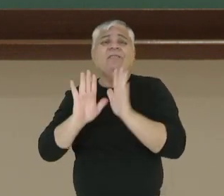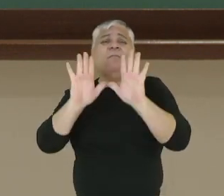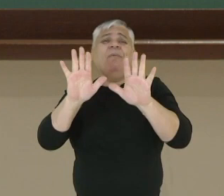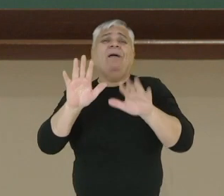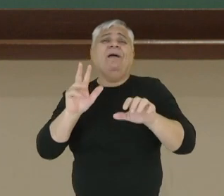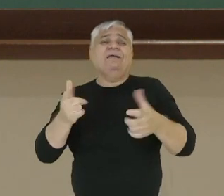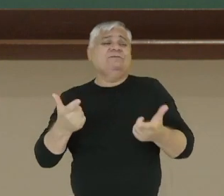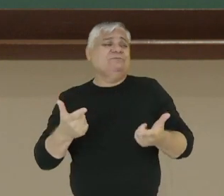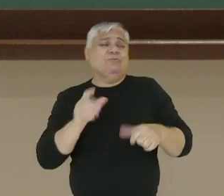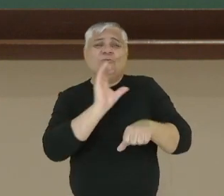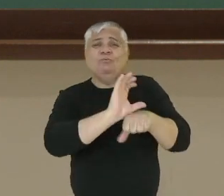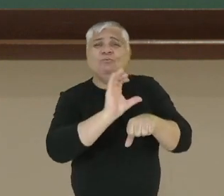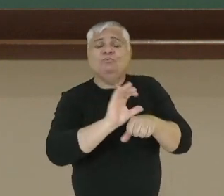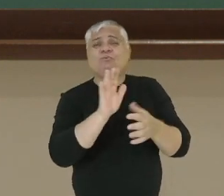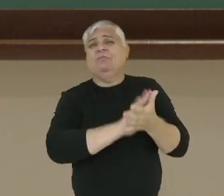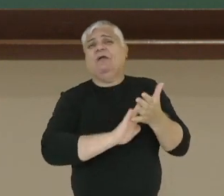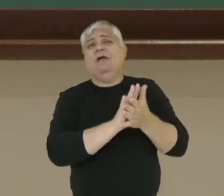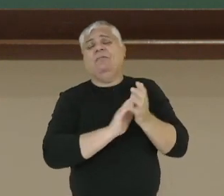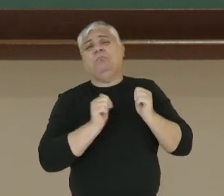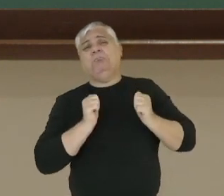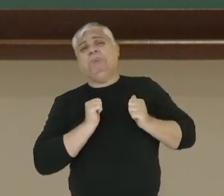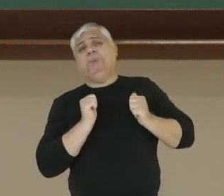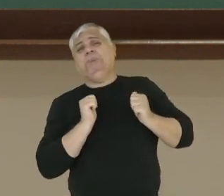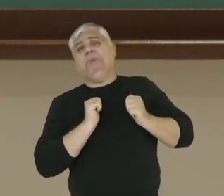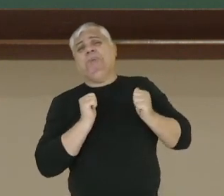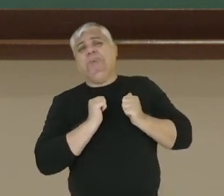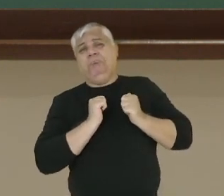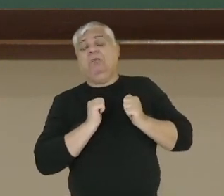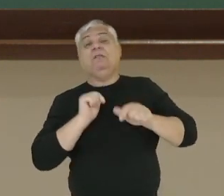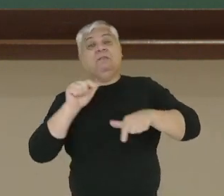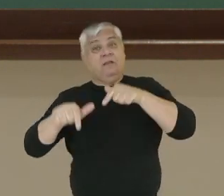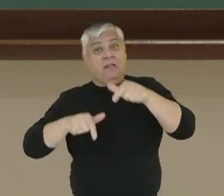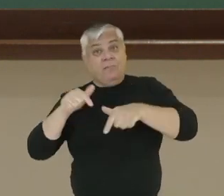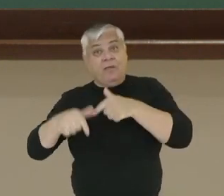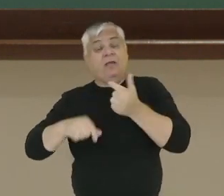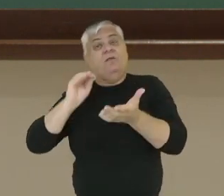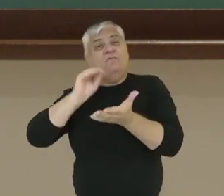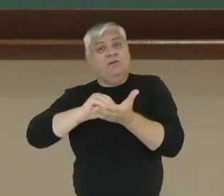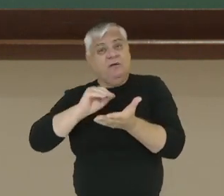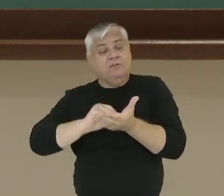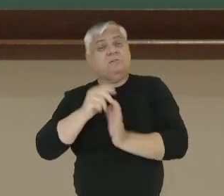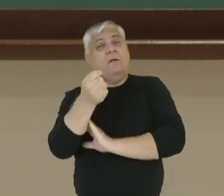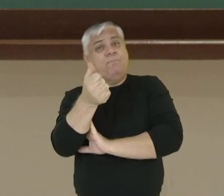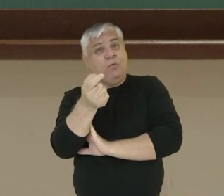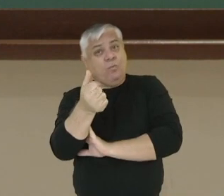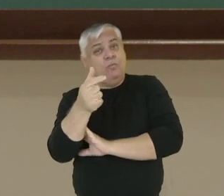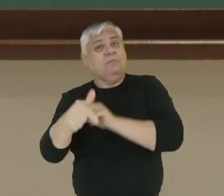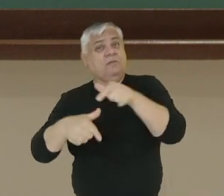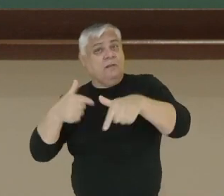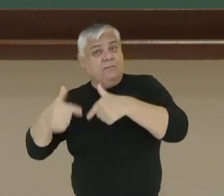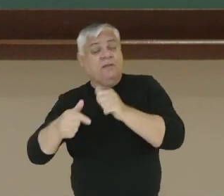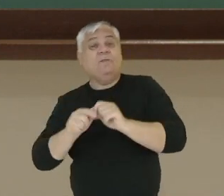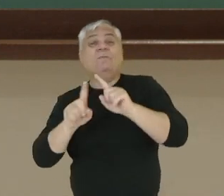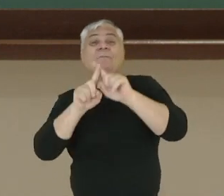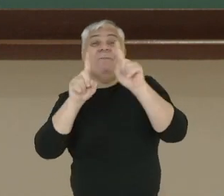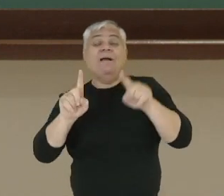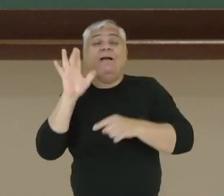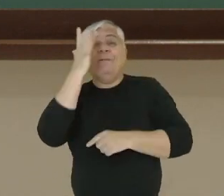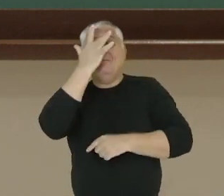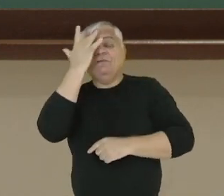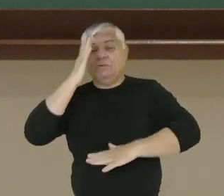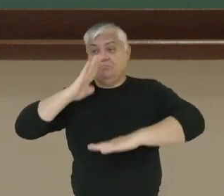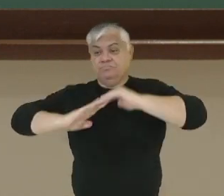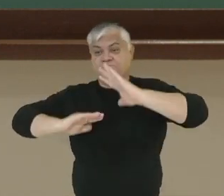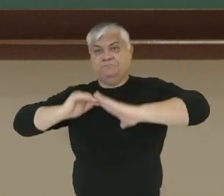qualificação profissional. O emprego é escasso no país, no entanto, essas pessoas não têm mão de